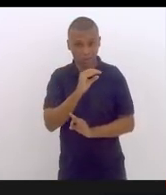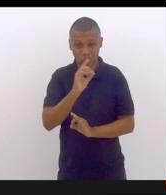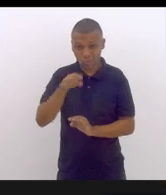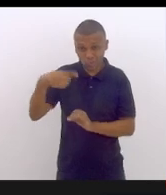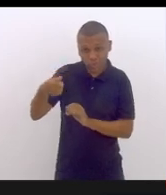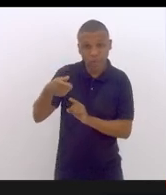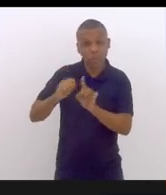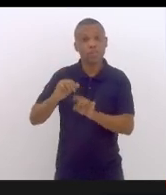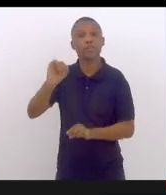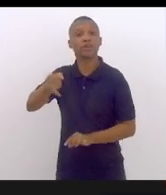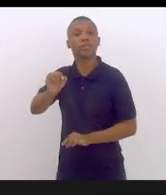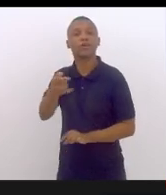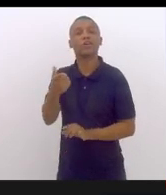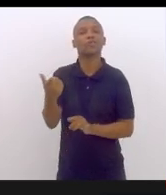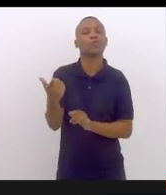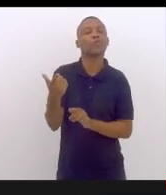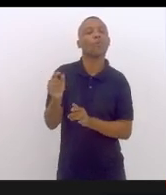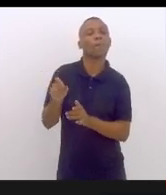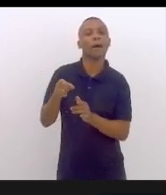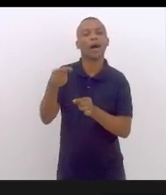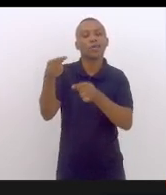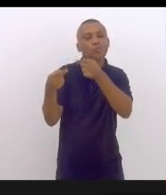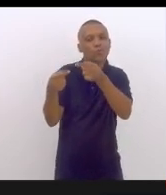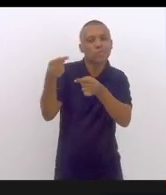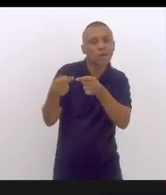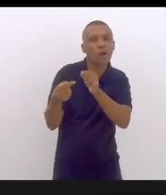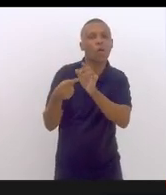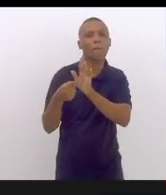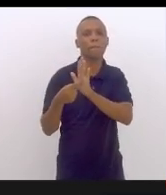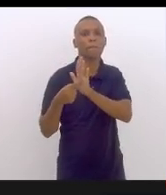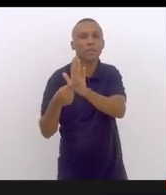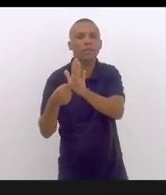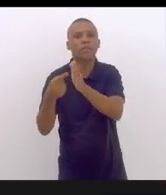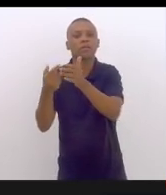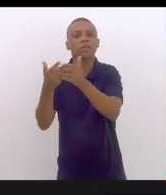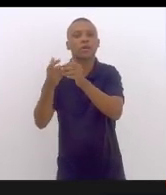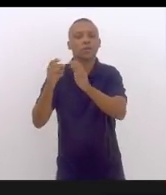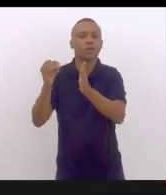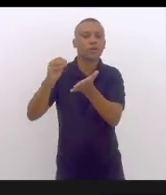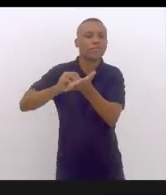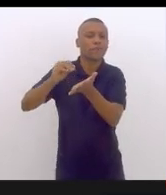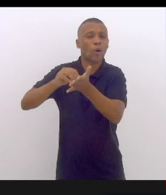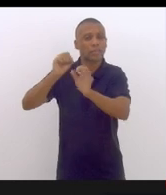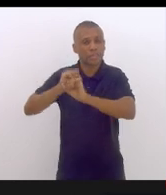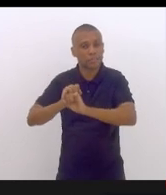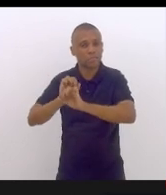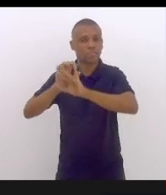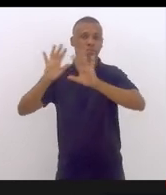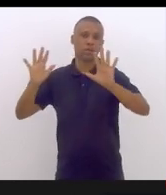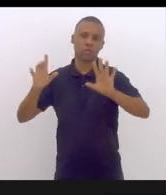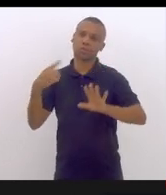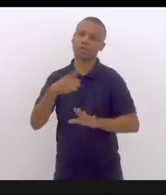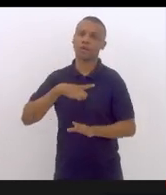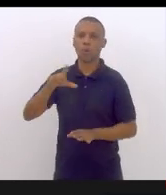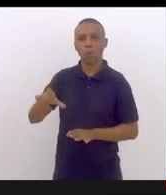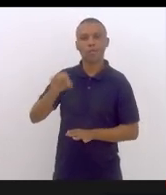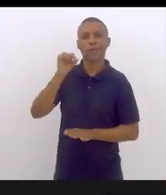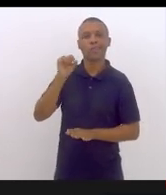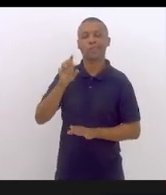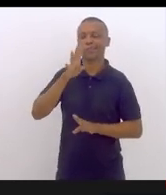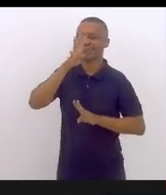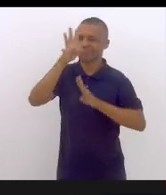Transparência o secretário público e a gente se vê Refém de uma escolha de que a o contrato desse jeito mesmo